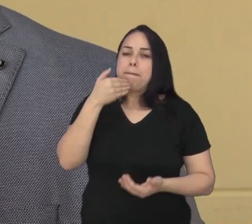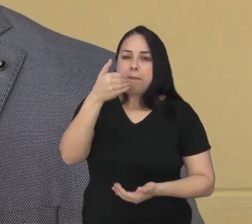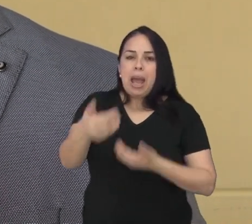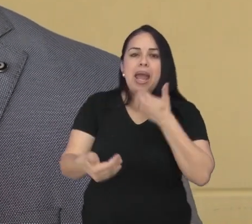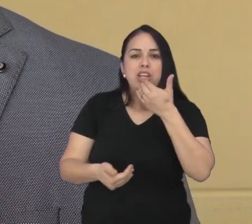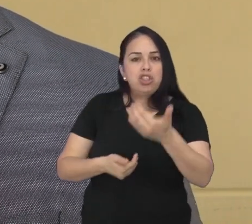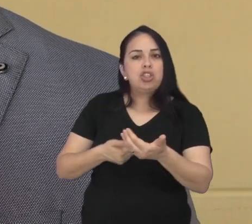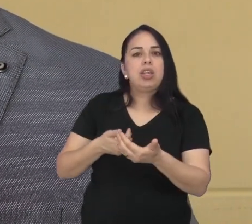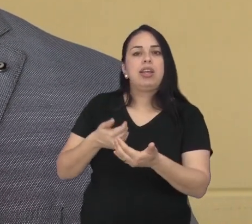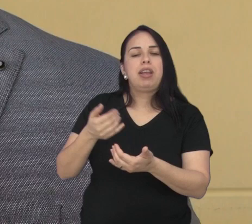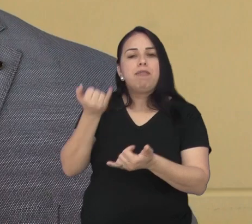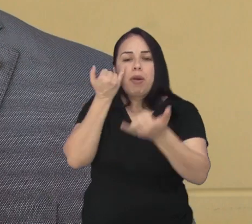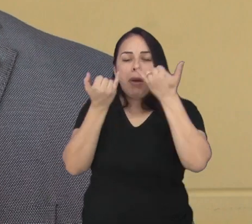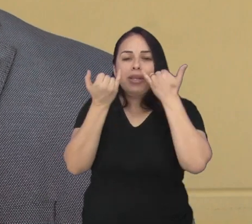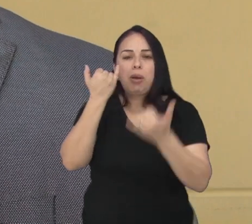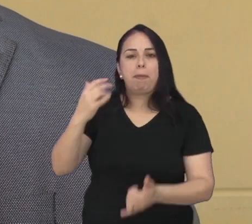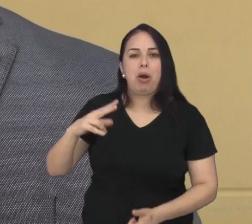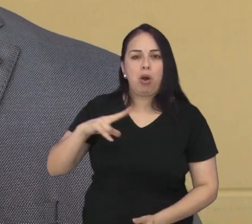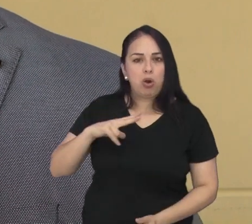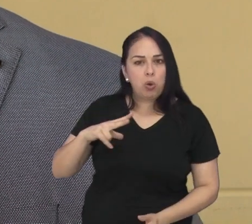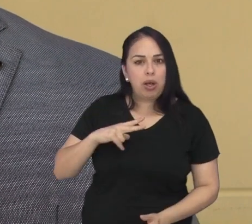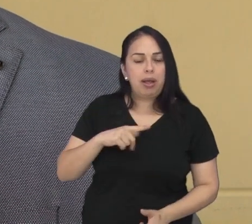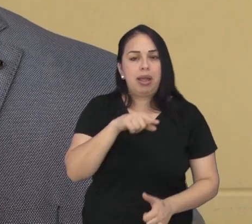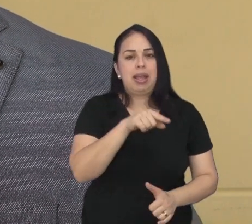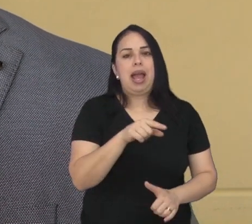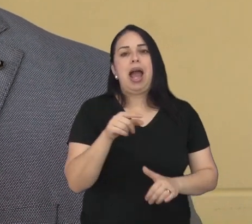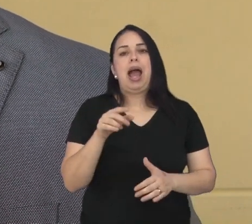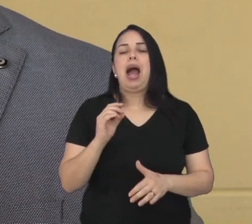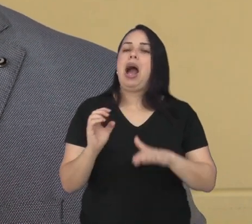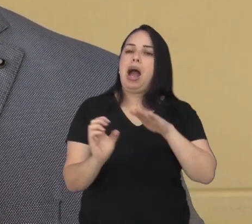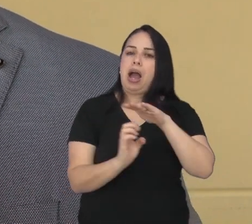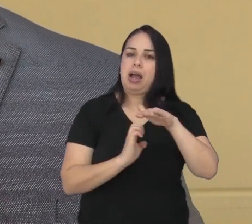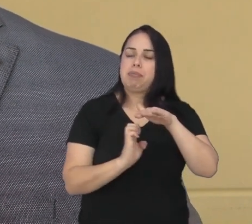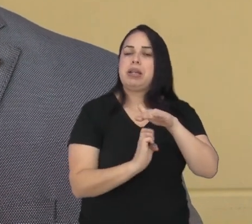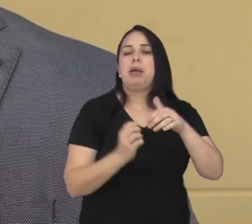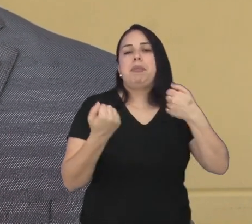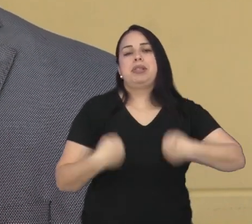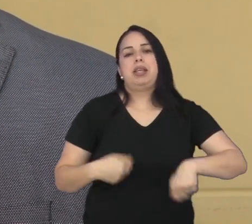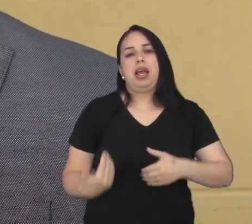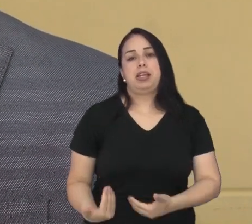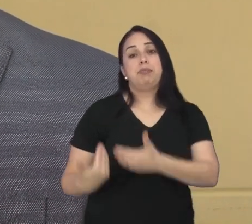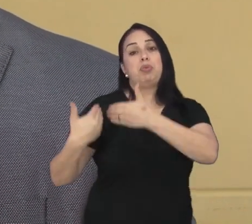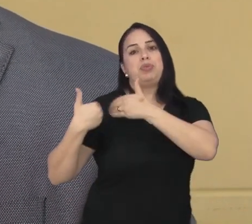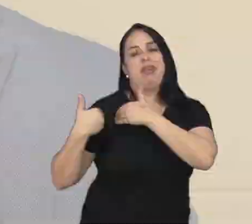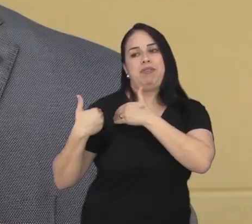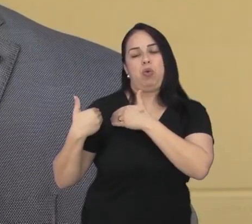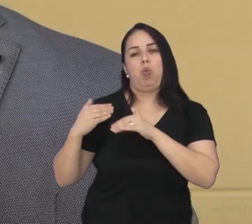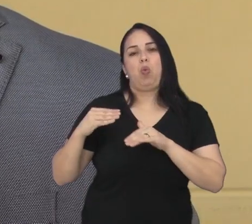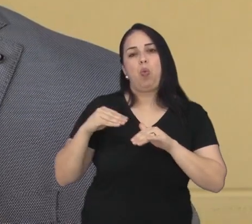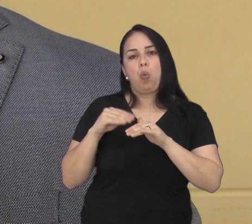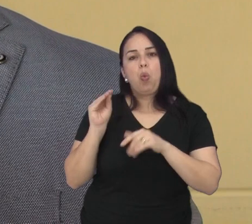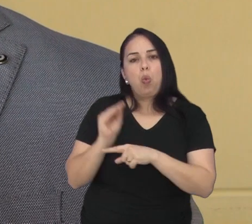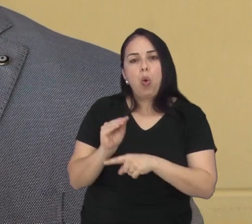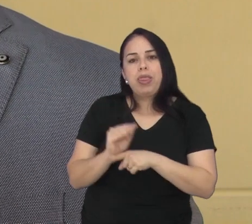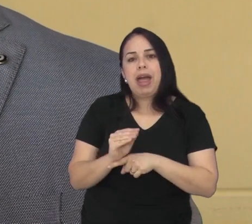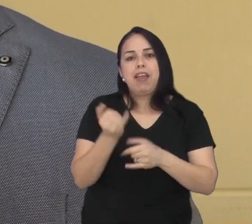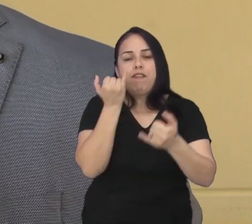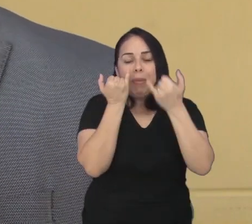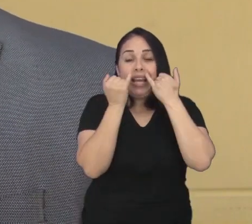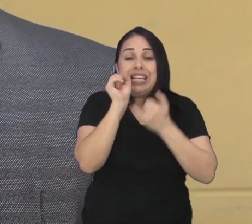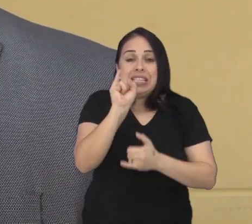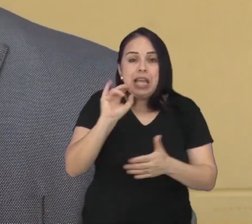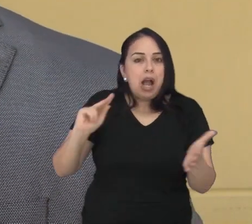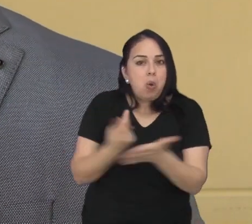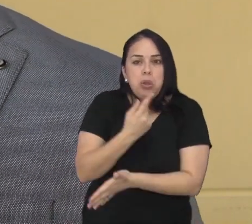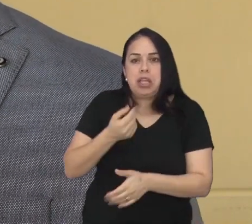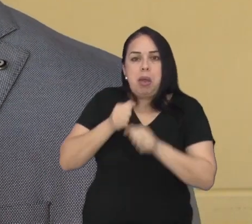dados, sejam sensíveis ou não, para que elas protejam esses dados. Então começa a partir daí. Caso haja